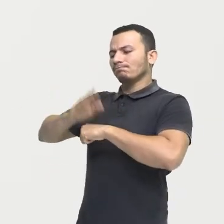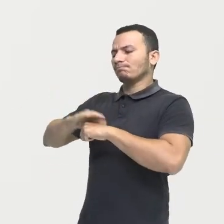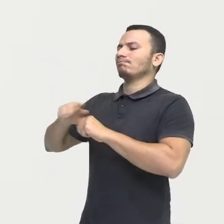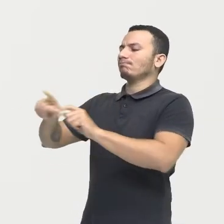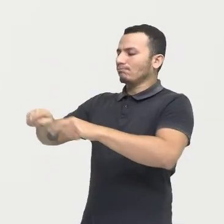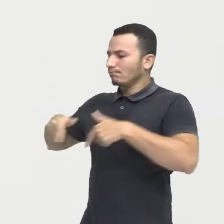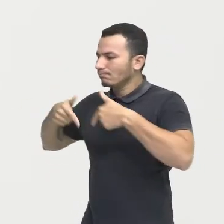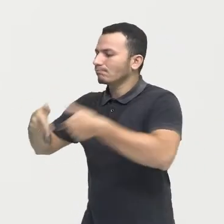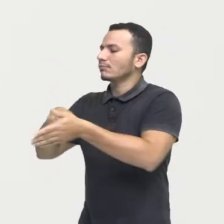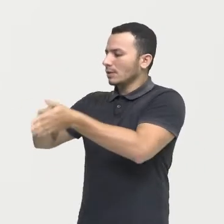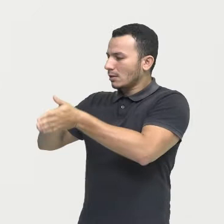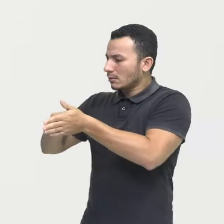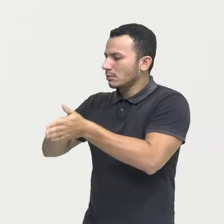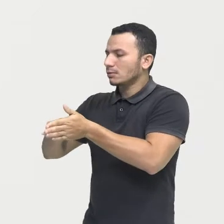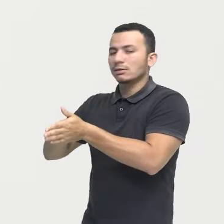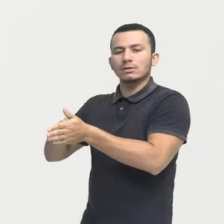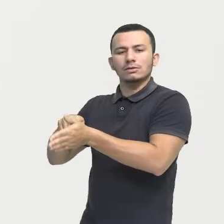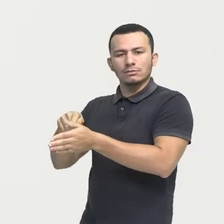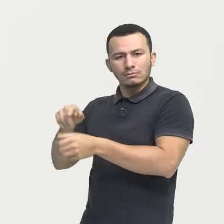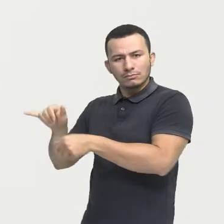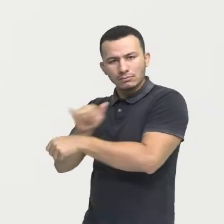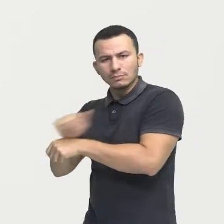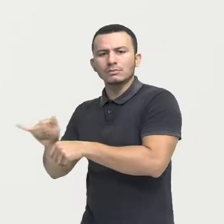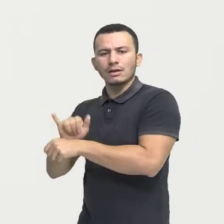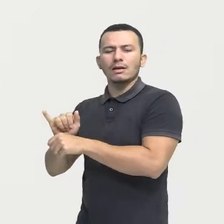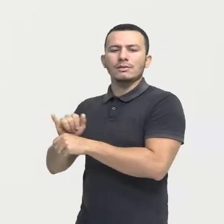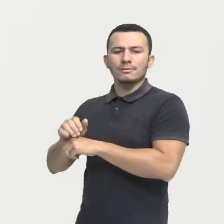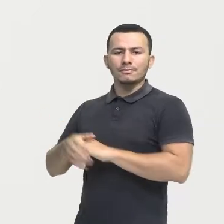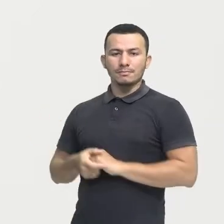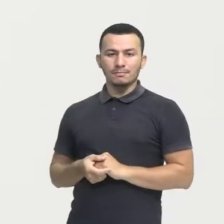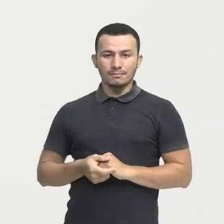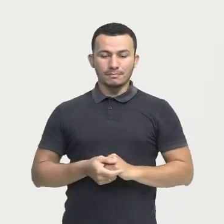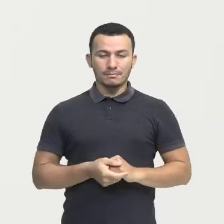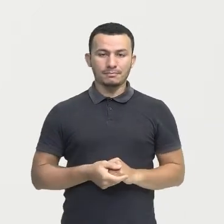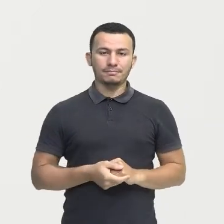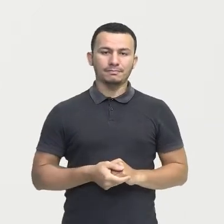aquilo. Então vamos ver aqui, ó, rapidamente.